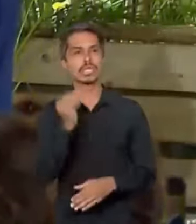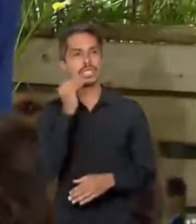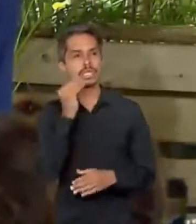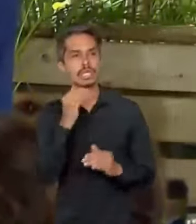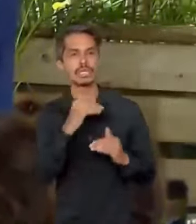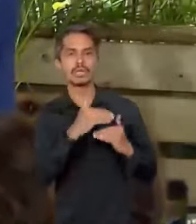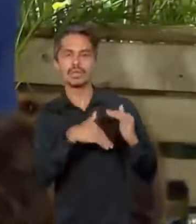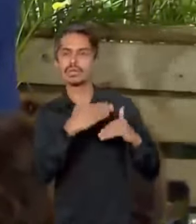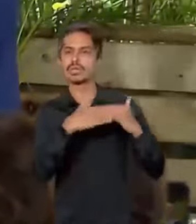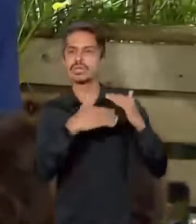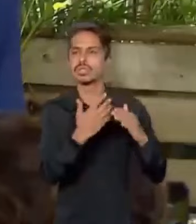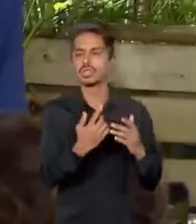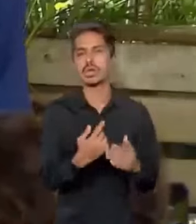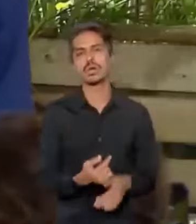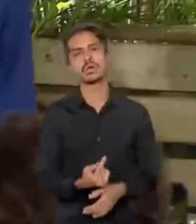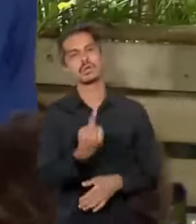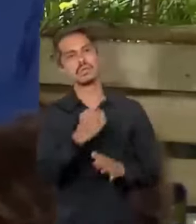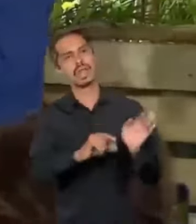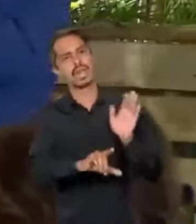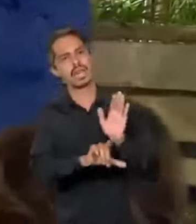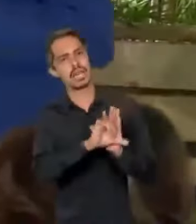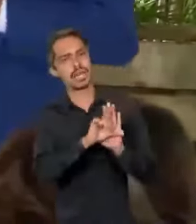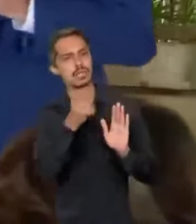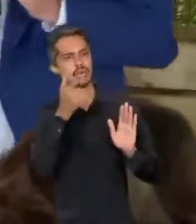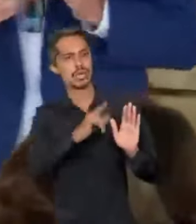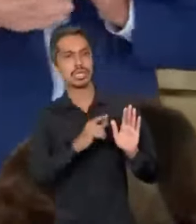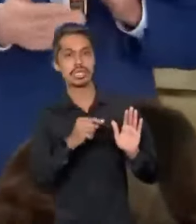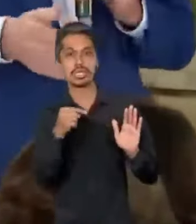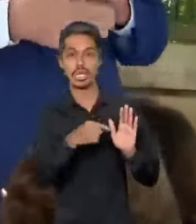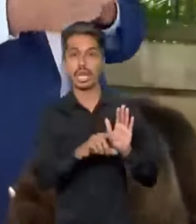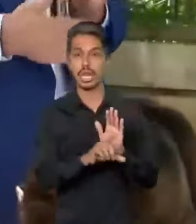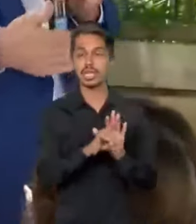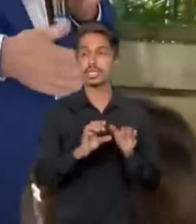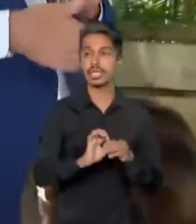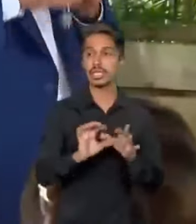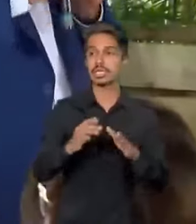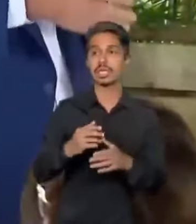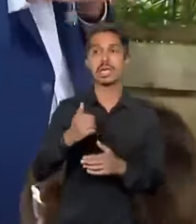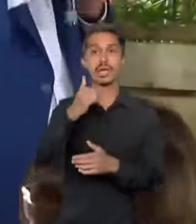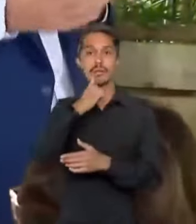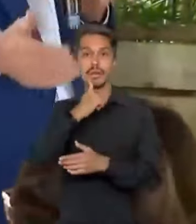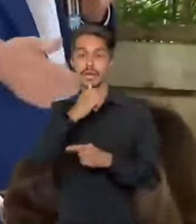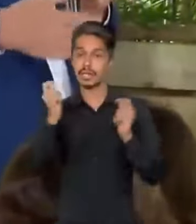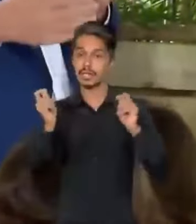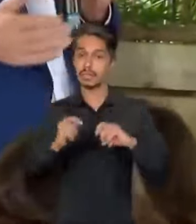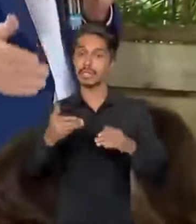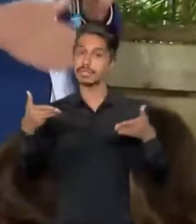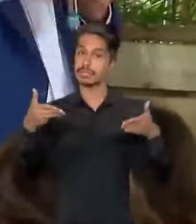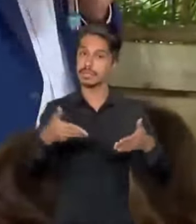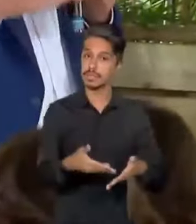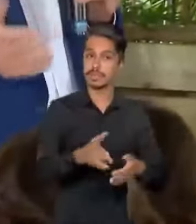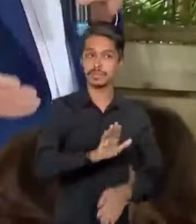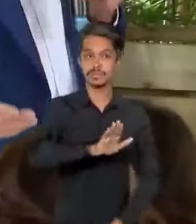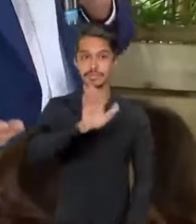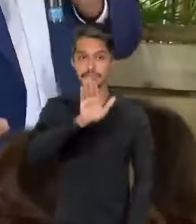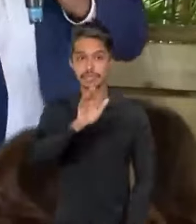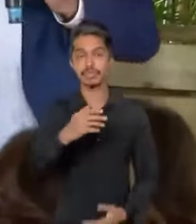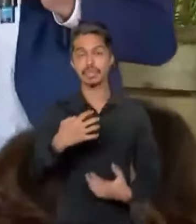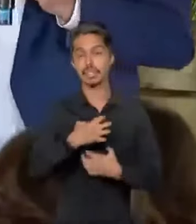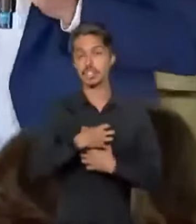nas conquistas de uma legislação que permita que as mulheres tenham condições de participar em igualdade